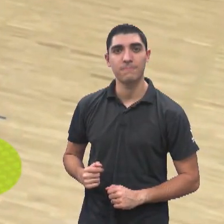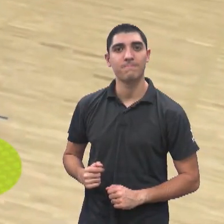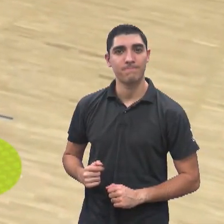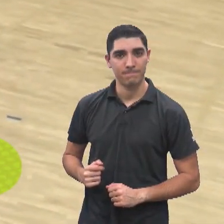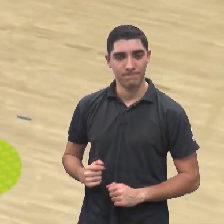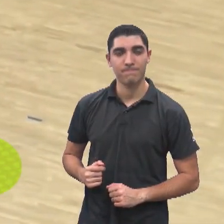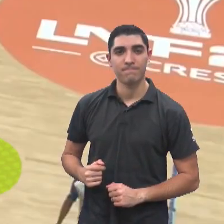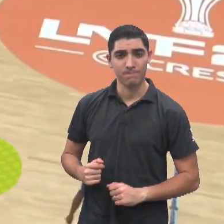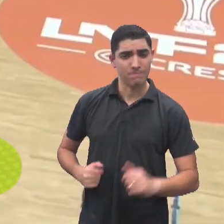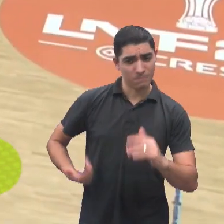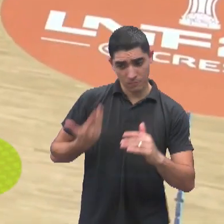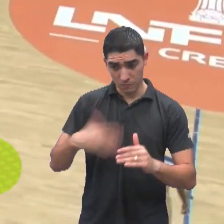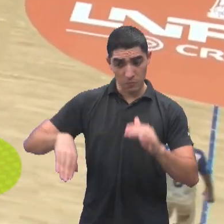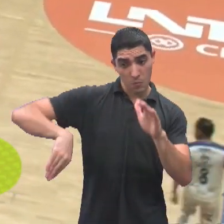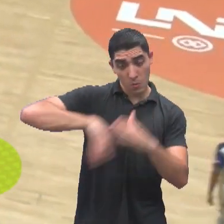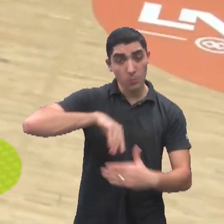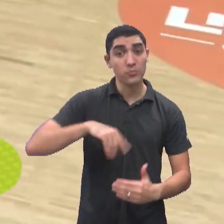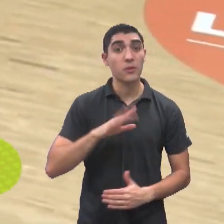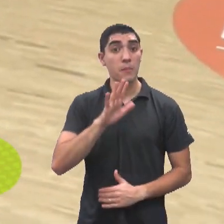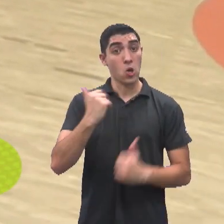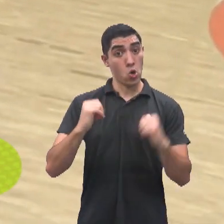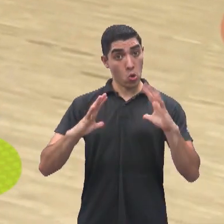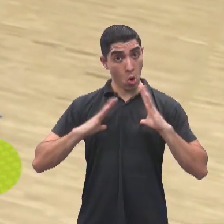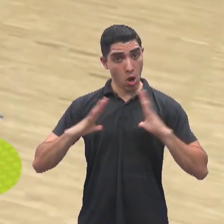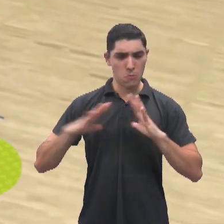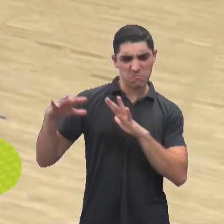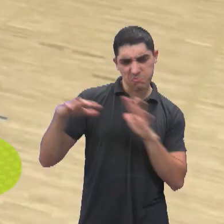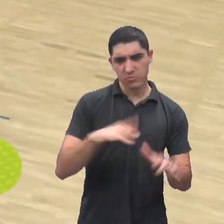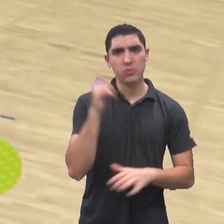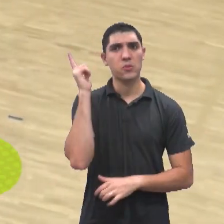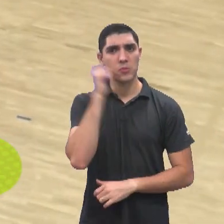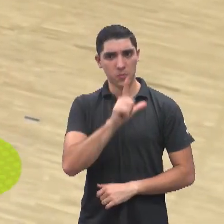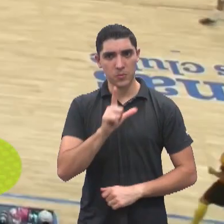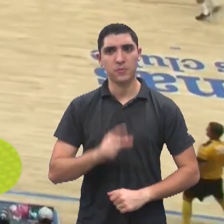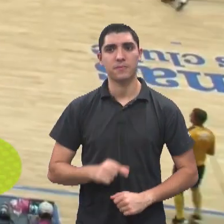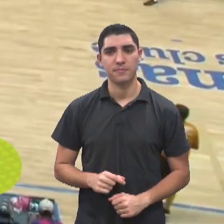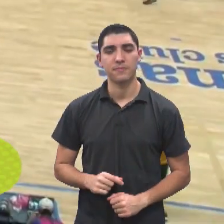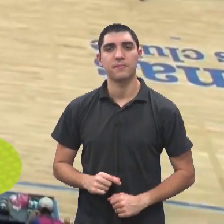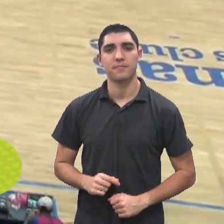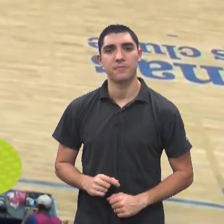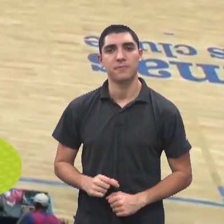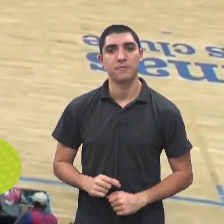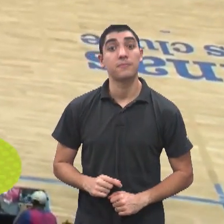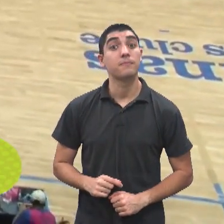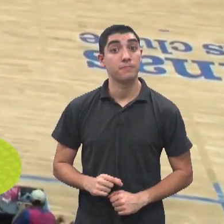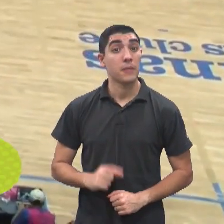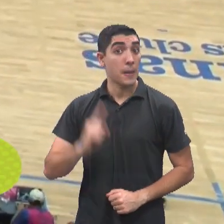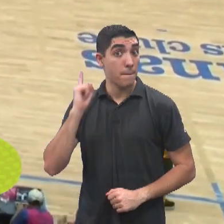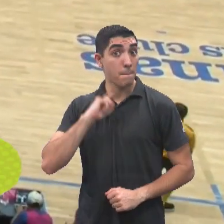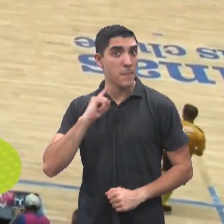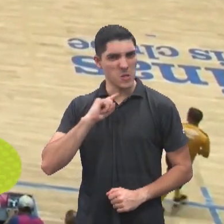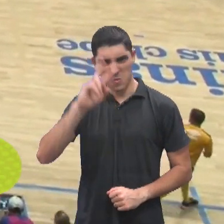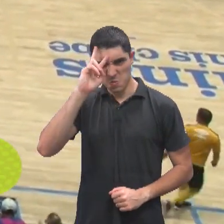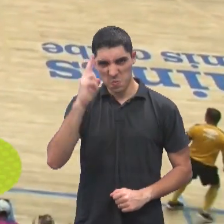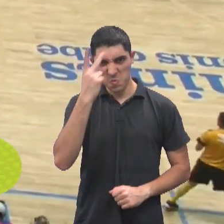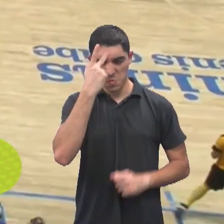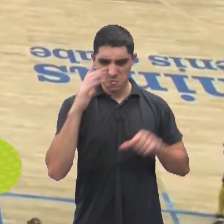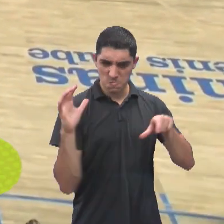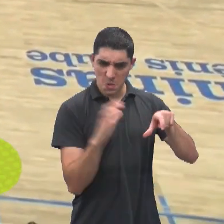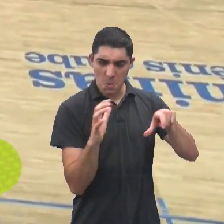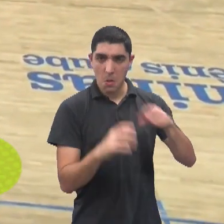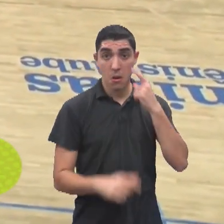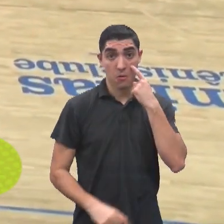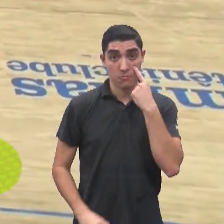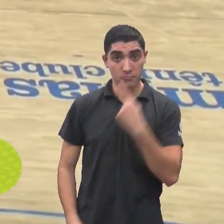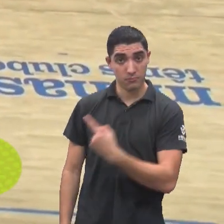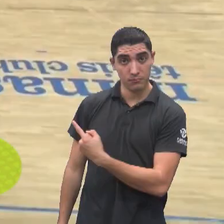esquerda e soltou a bomba, para Thalisson de novo fazer outra boa defesa. O Minas respondeu na jogada lá pela